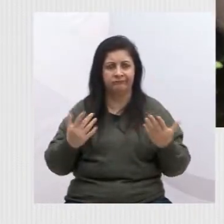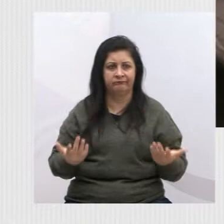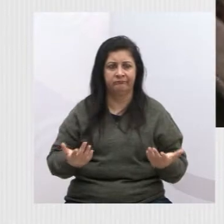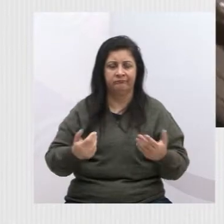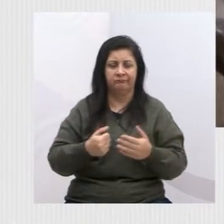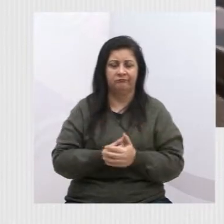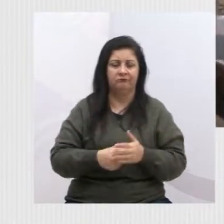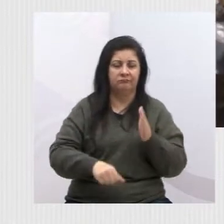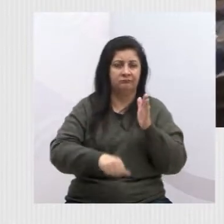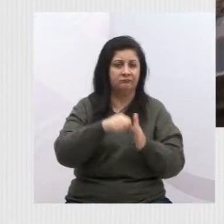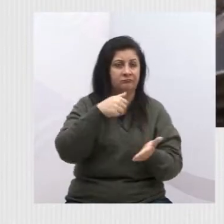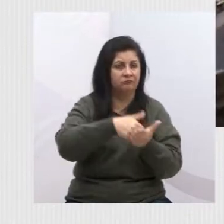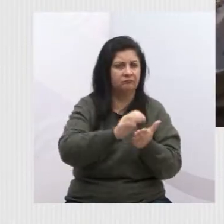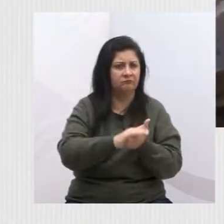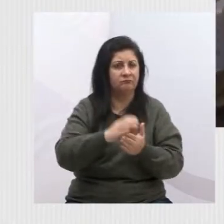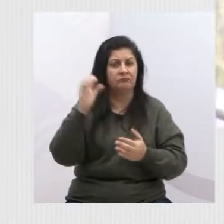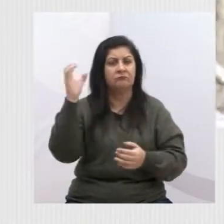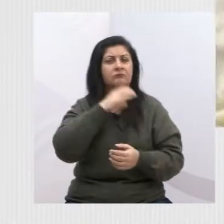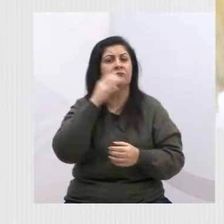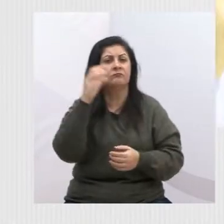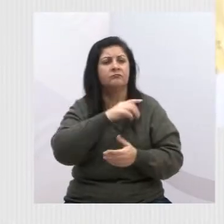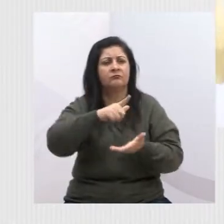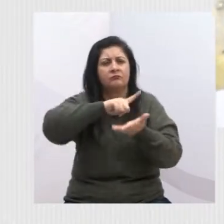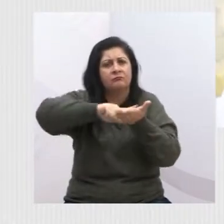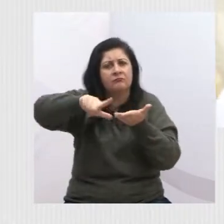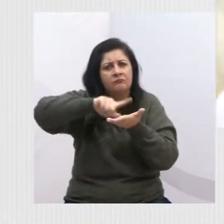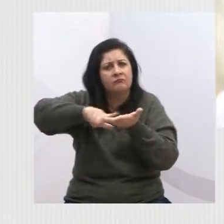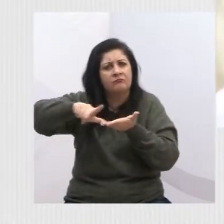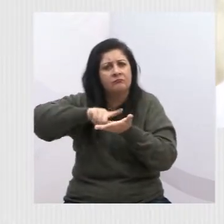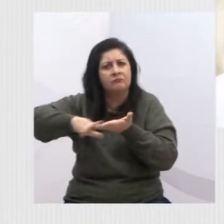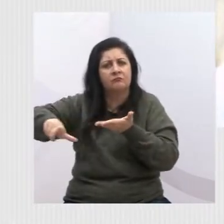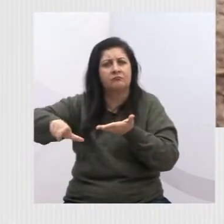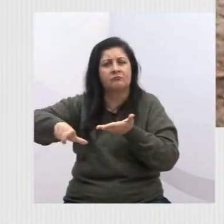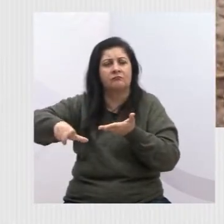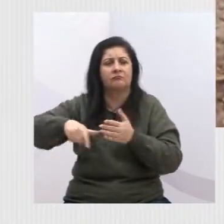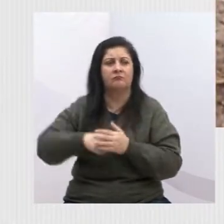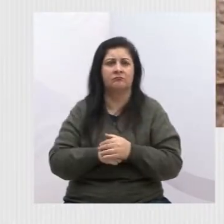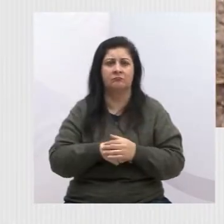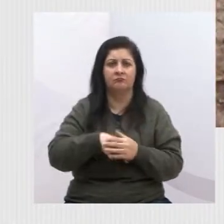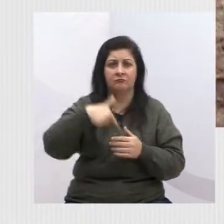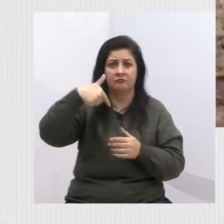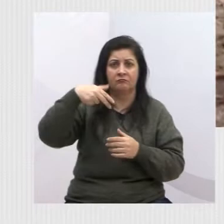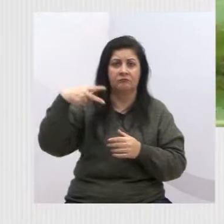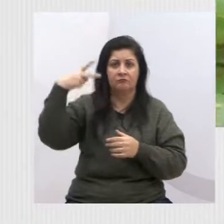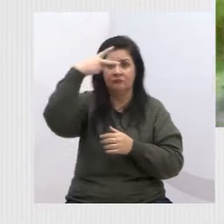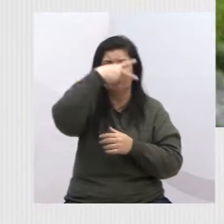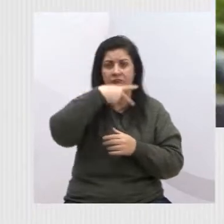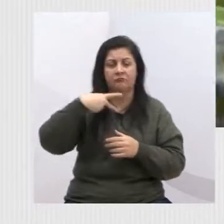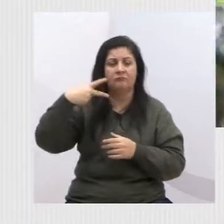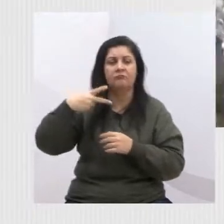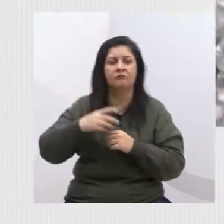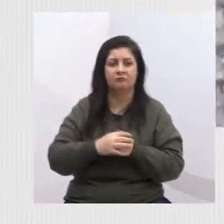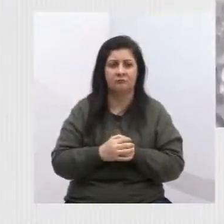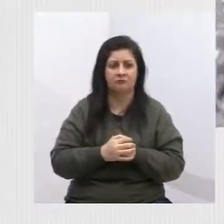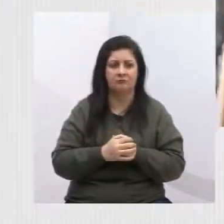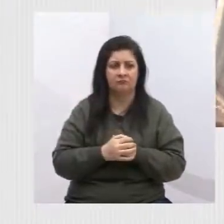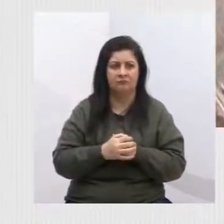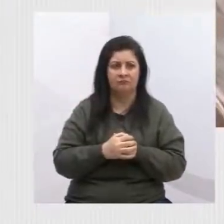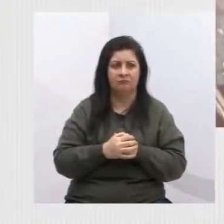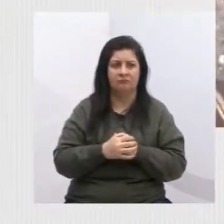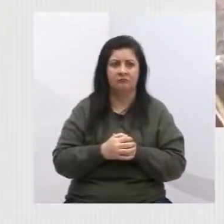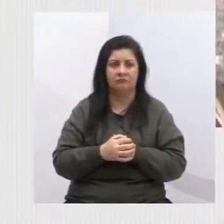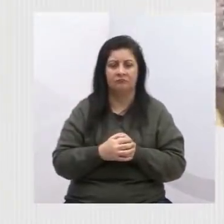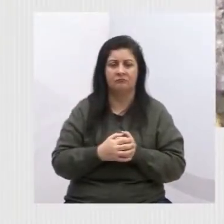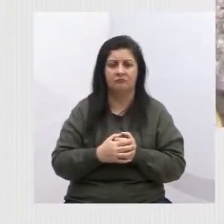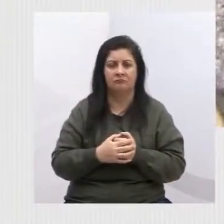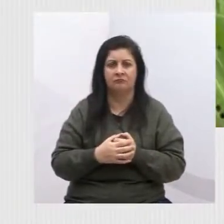cessar imediatamente a conduta e reparar o dano no prazo de 72 horas, nos casos em que for possível